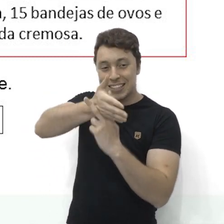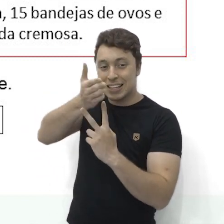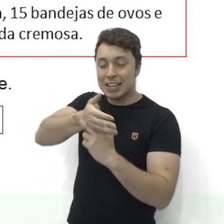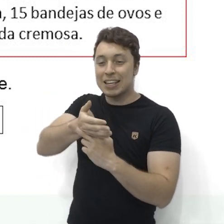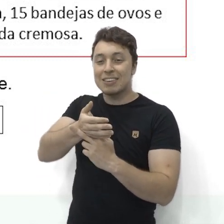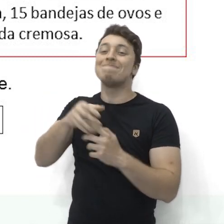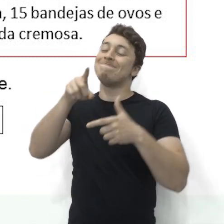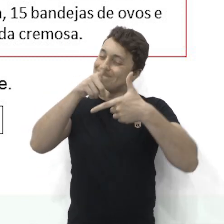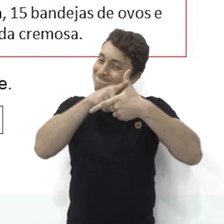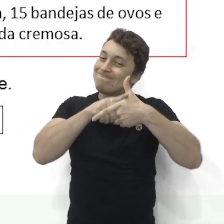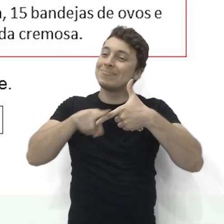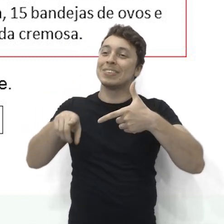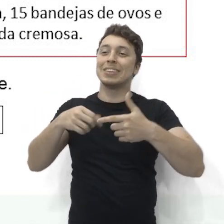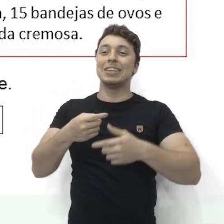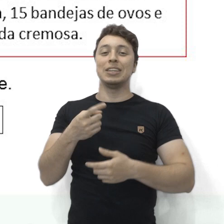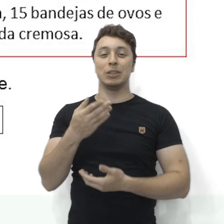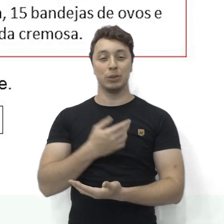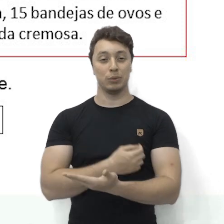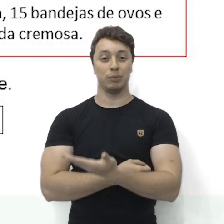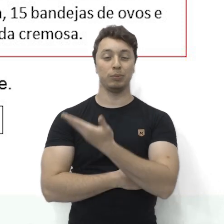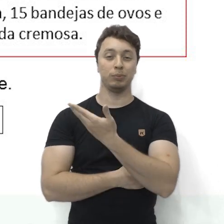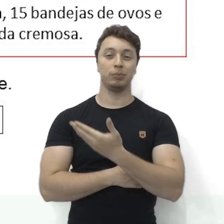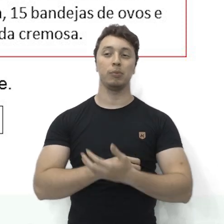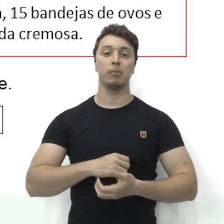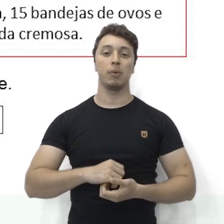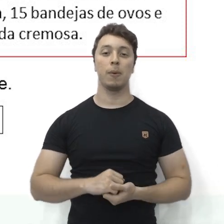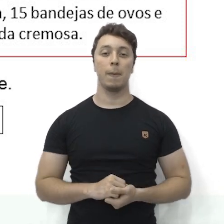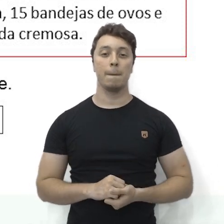por 2. Vamos continuar.